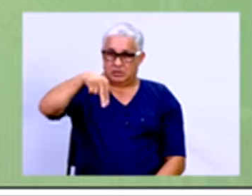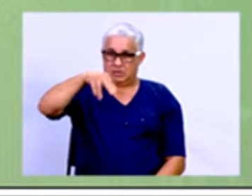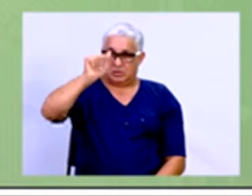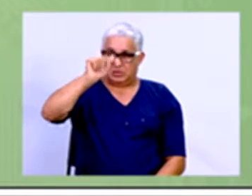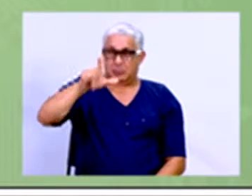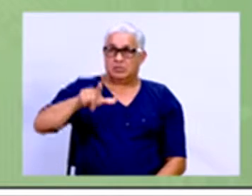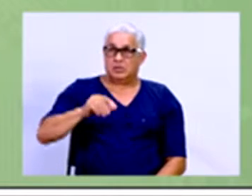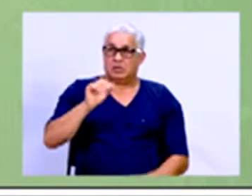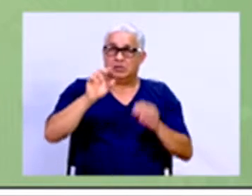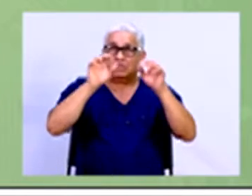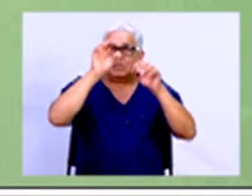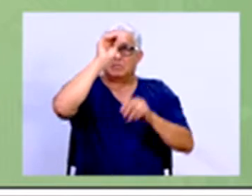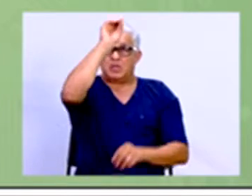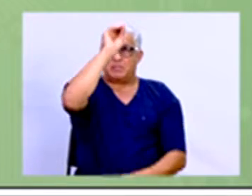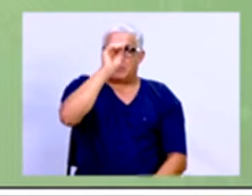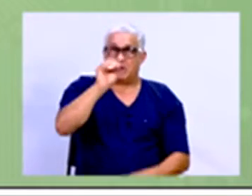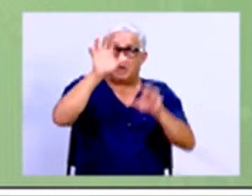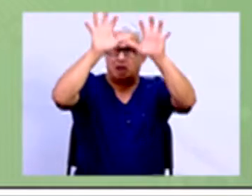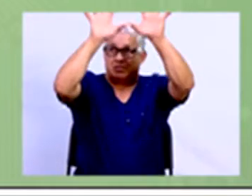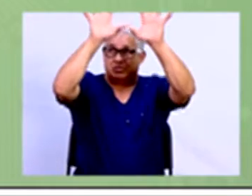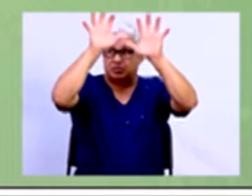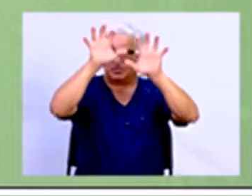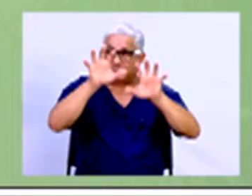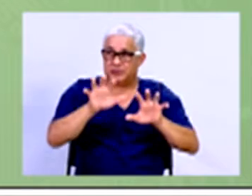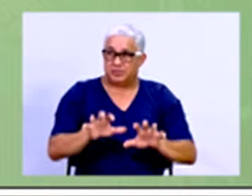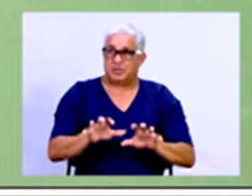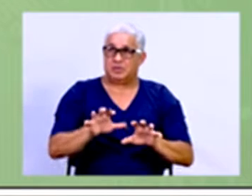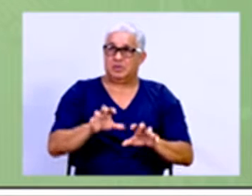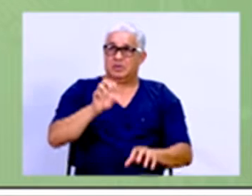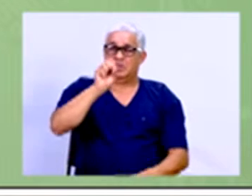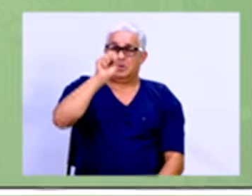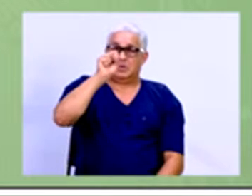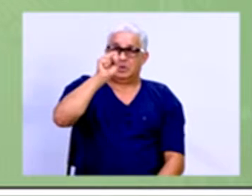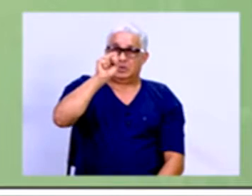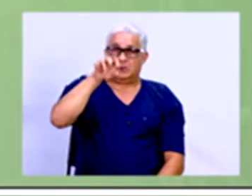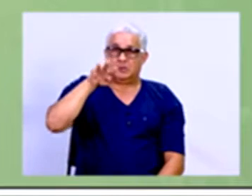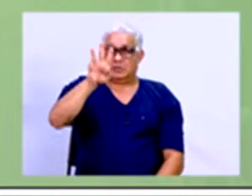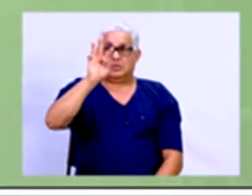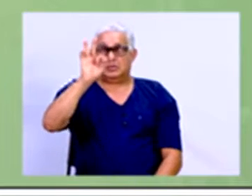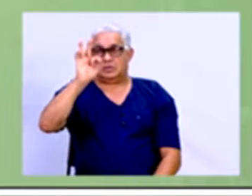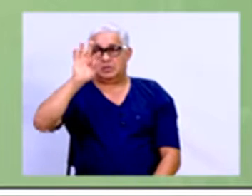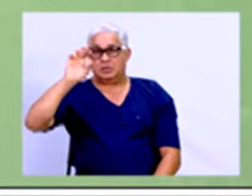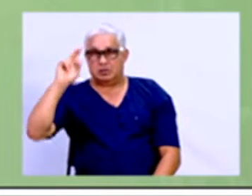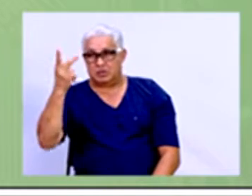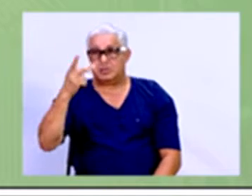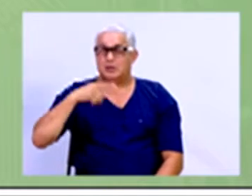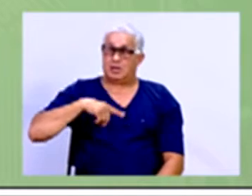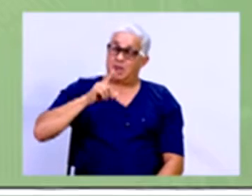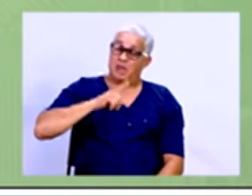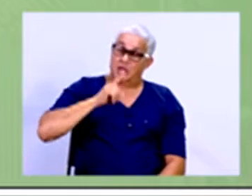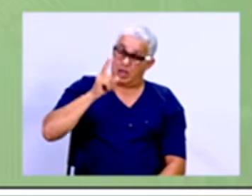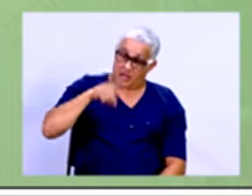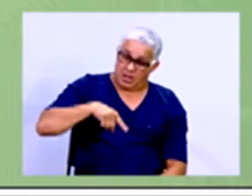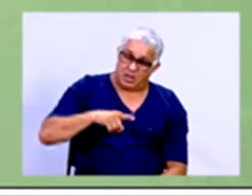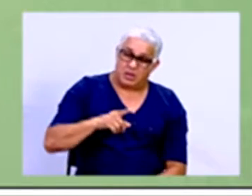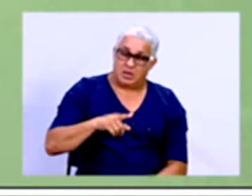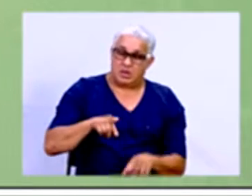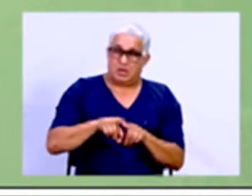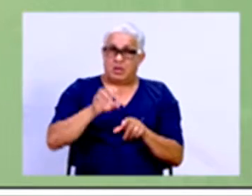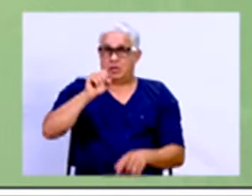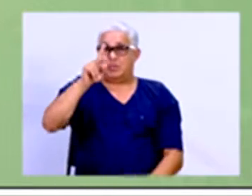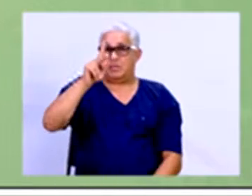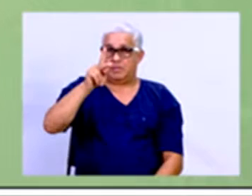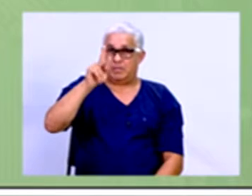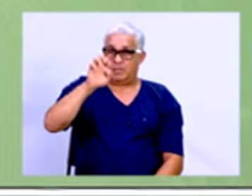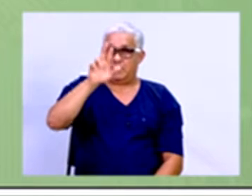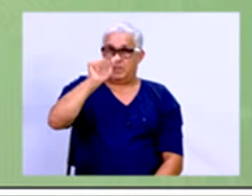também, né? Que é o switch. Basicamente o switch ele funciona como um operador em que